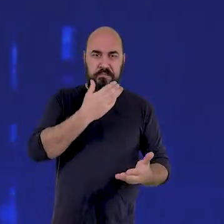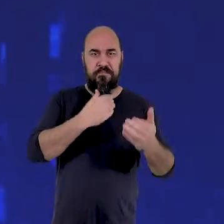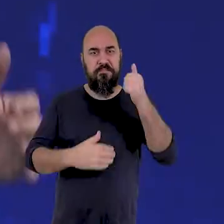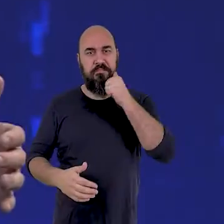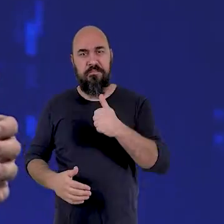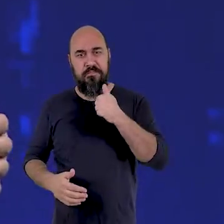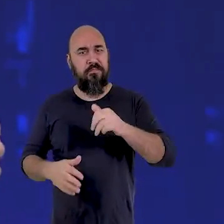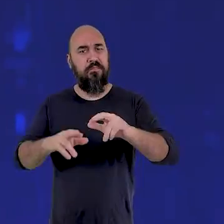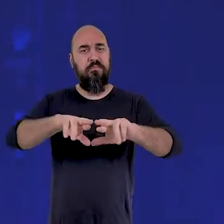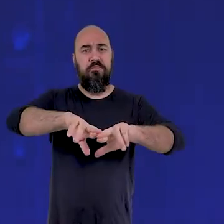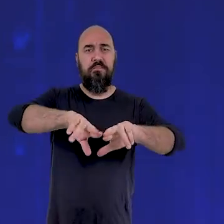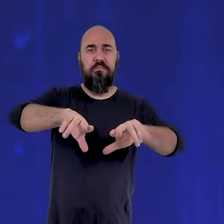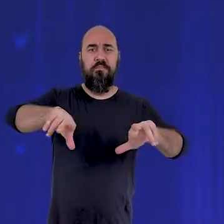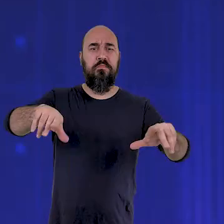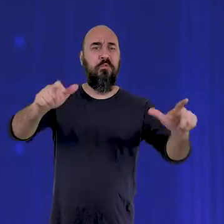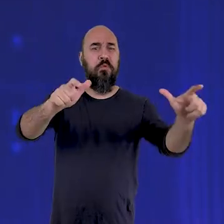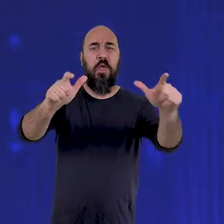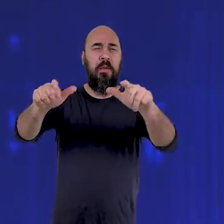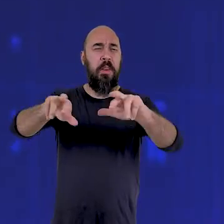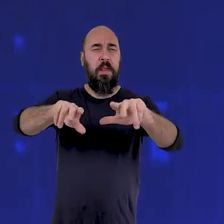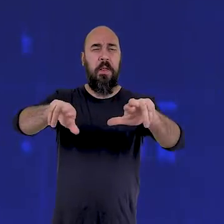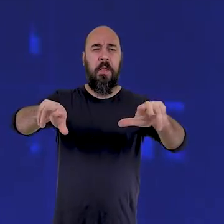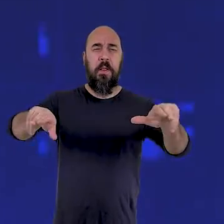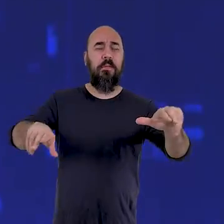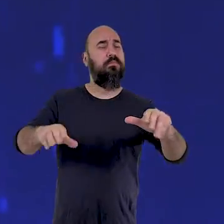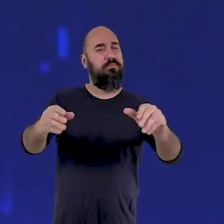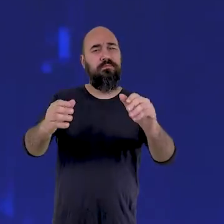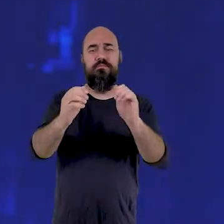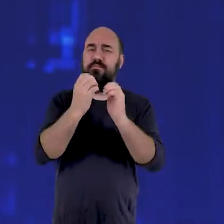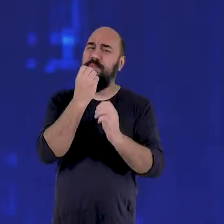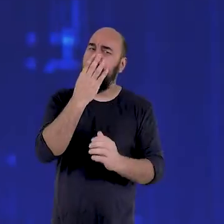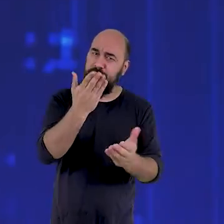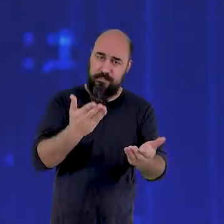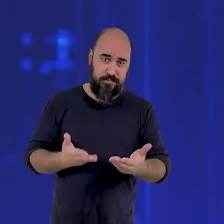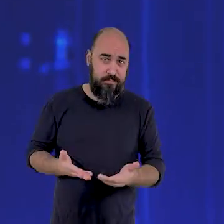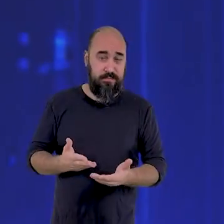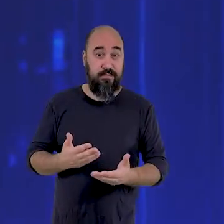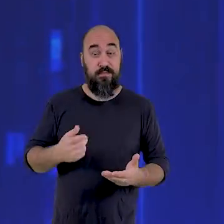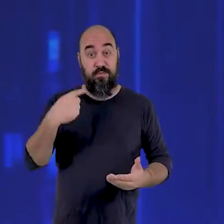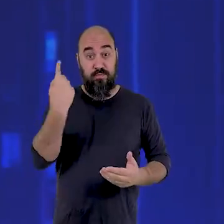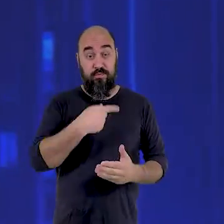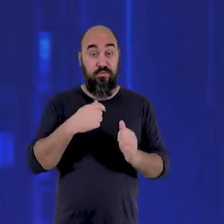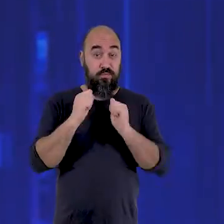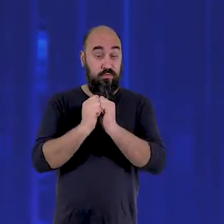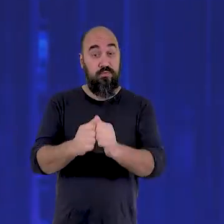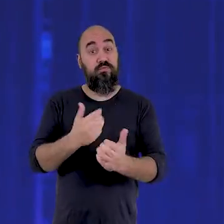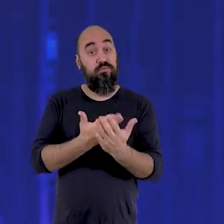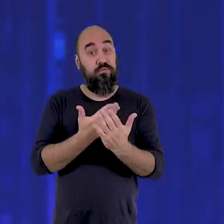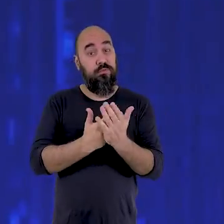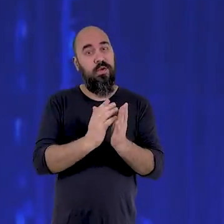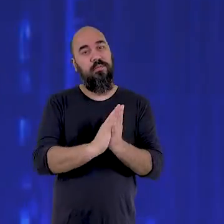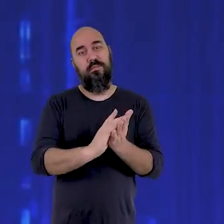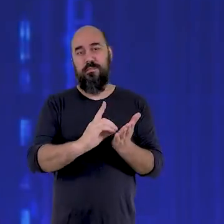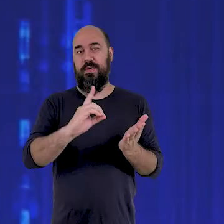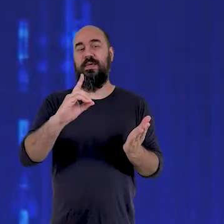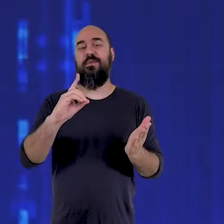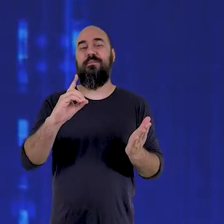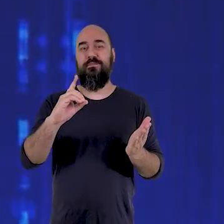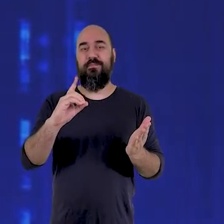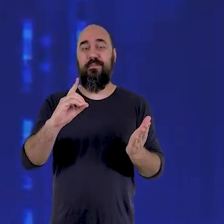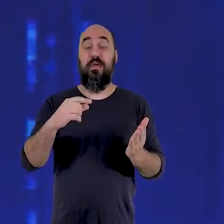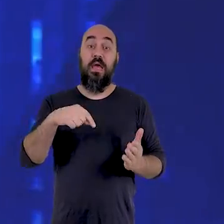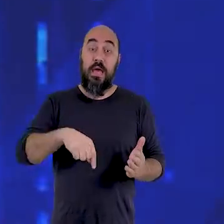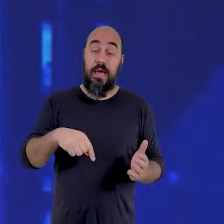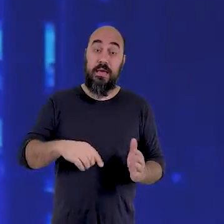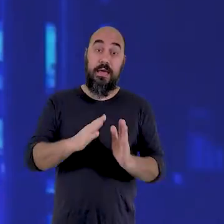dos mais diferentes lugares nos acompanha para juntos estudarmos a Palavra de Deus. Eu sempre gosto de dizer que o programa